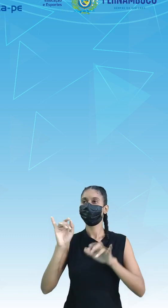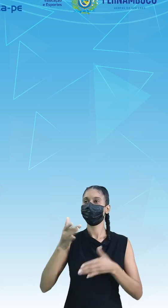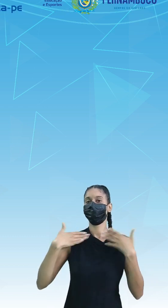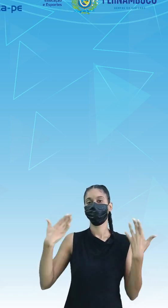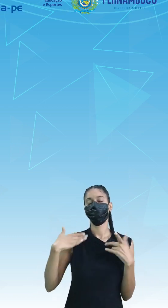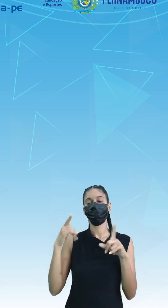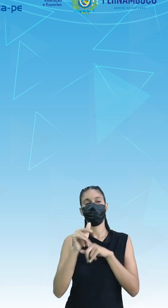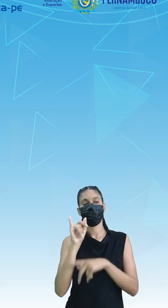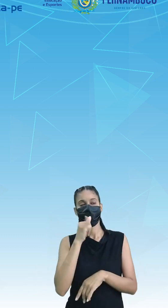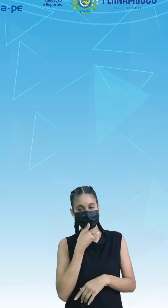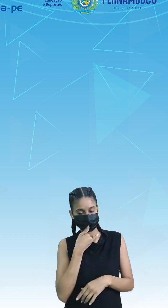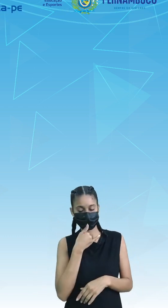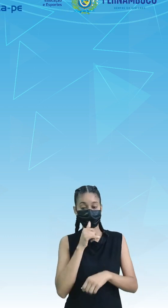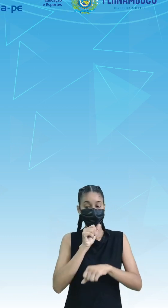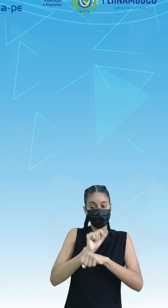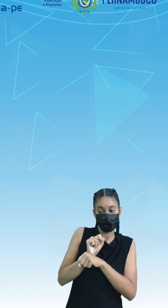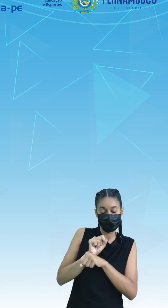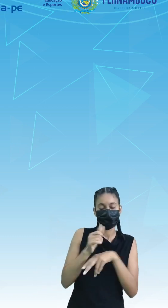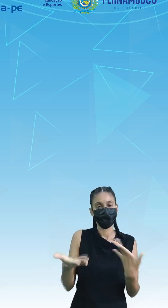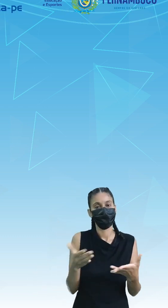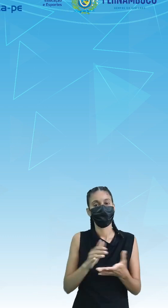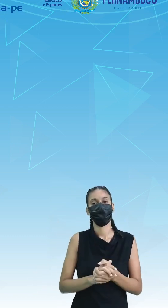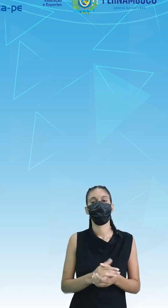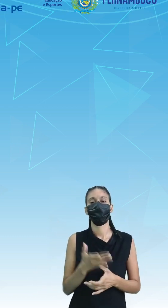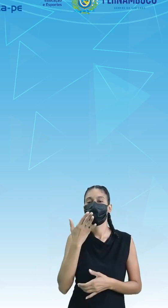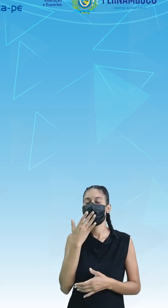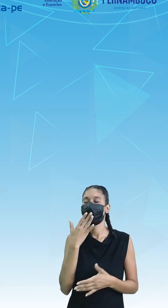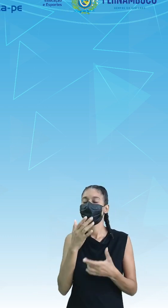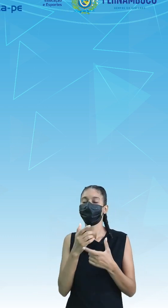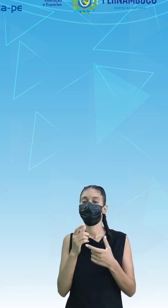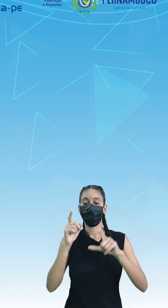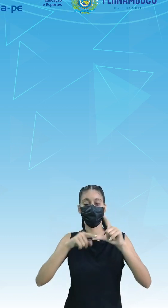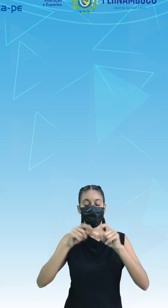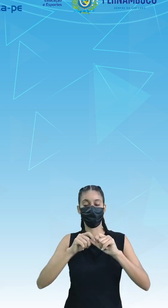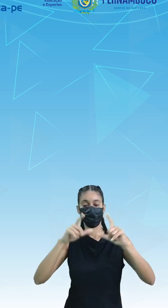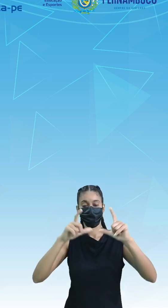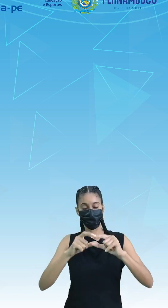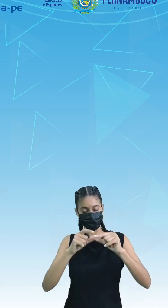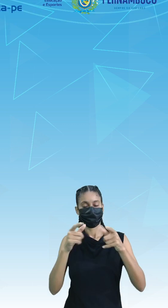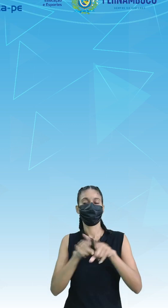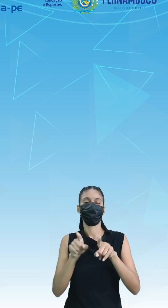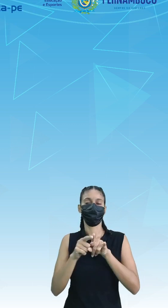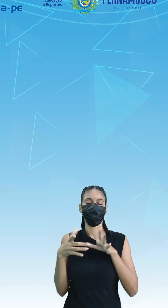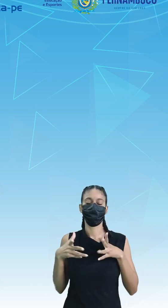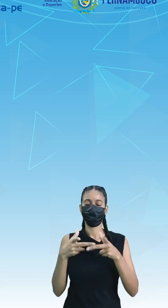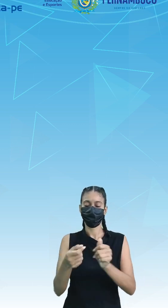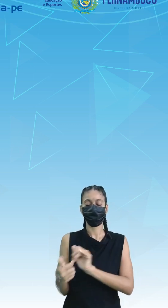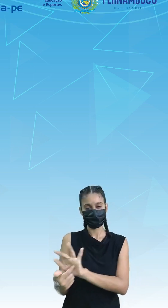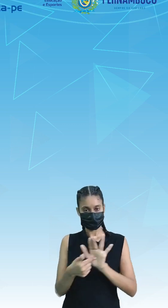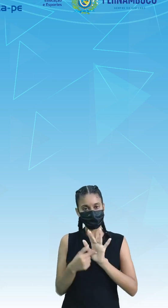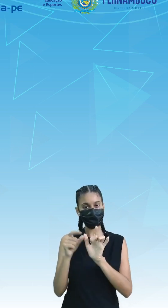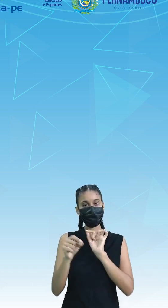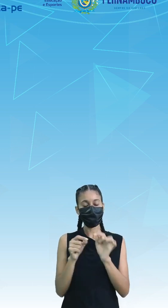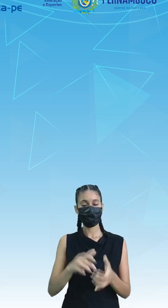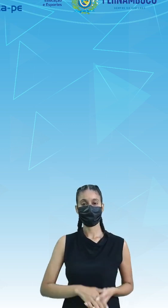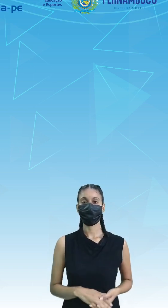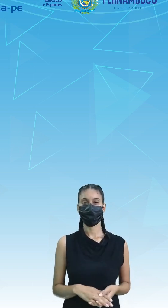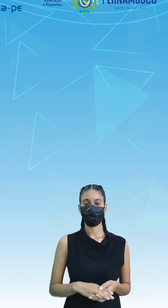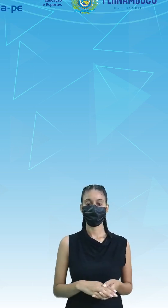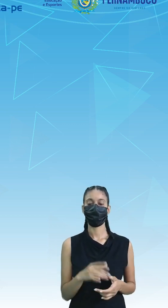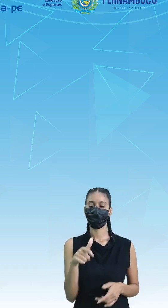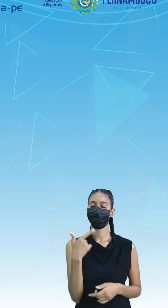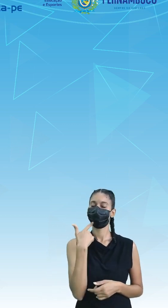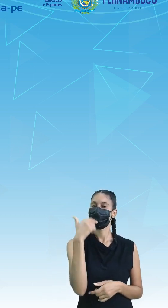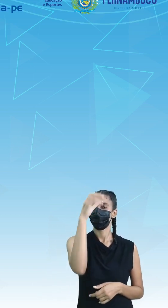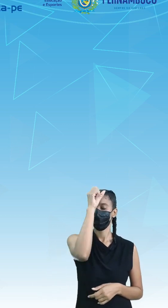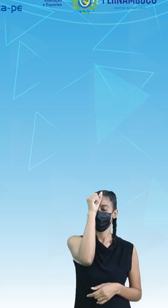tristeza, hesitação. Então, a cor, o tamanho da letra, tudo isso transmite. Isso é a parte de que?